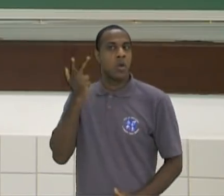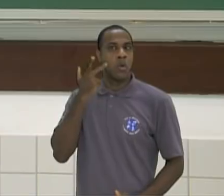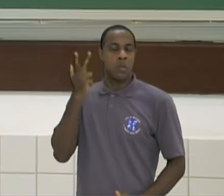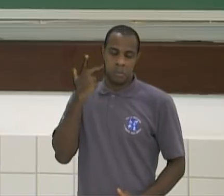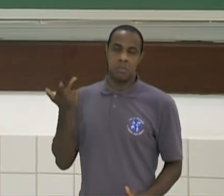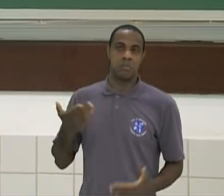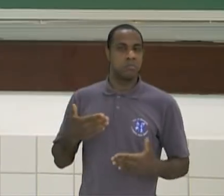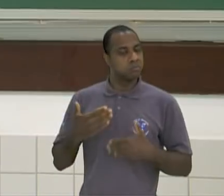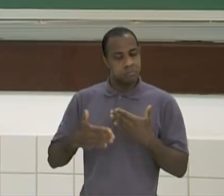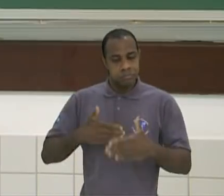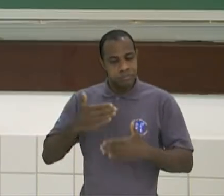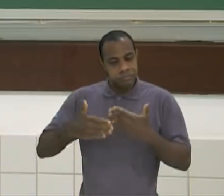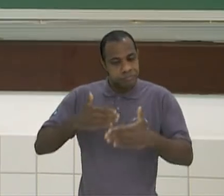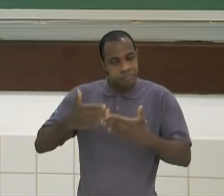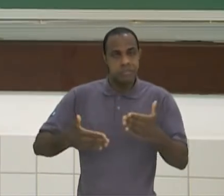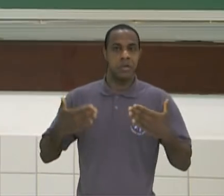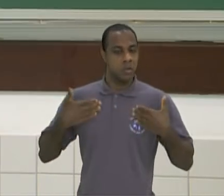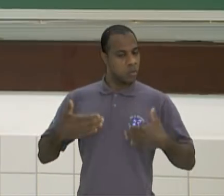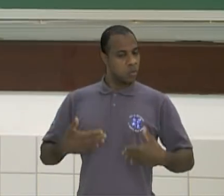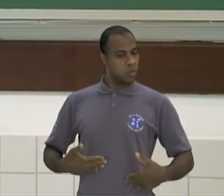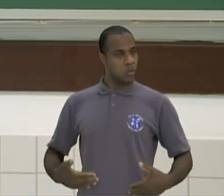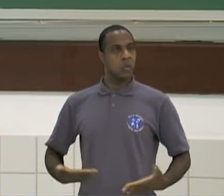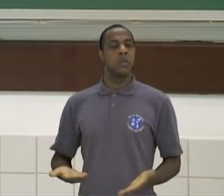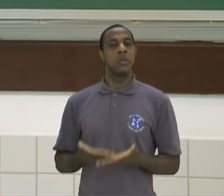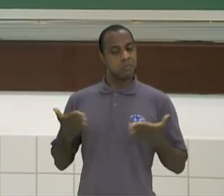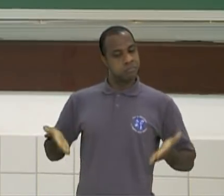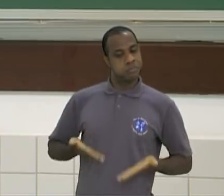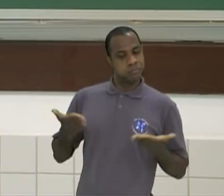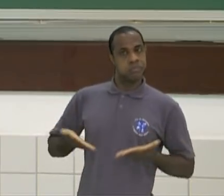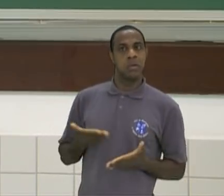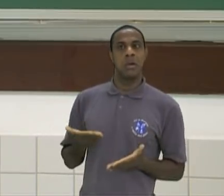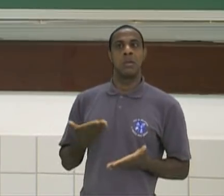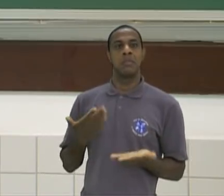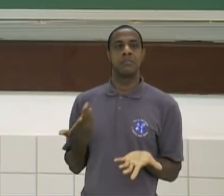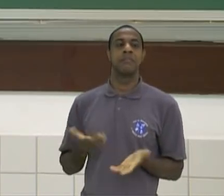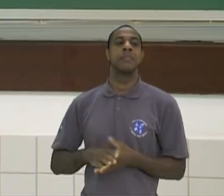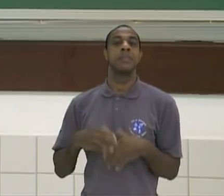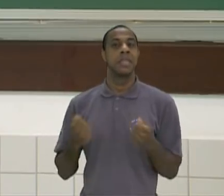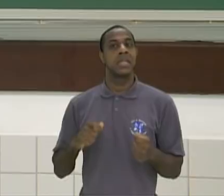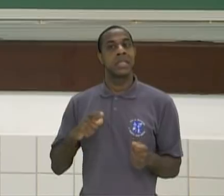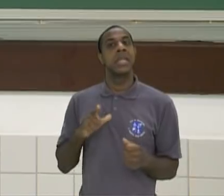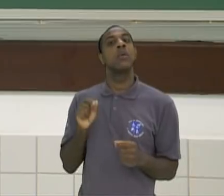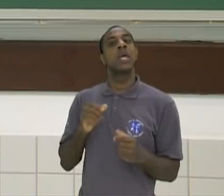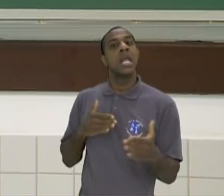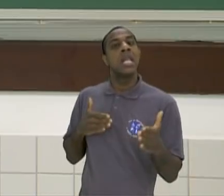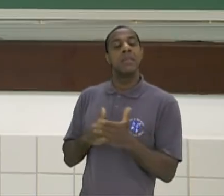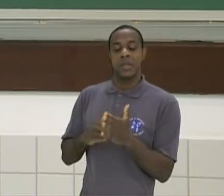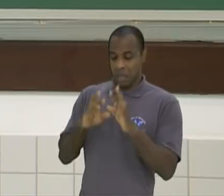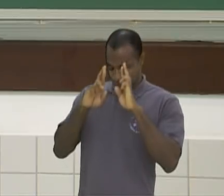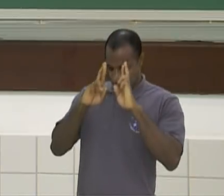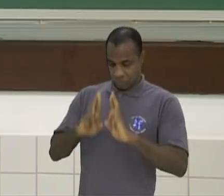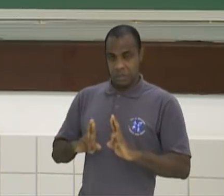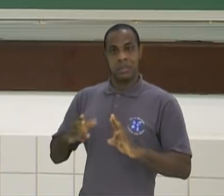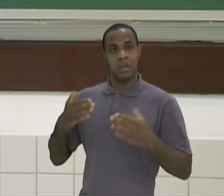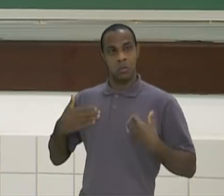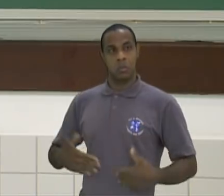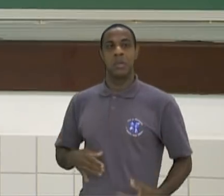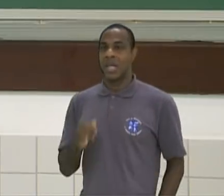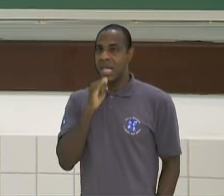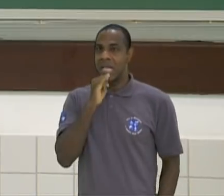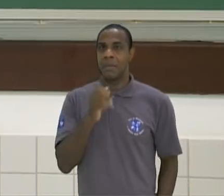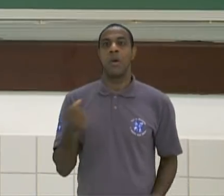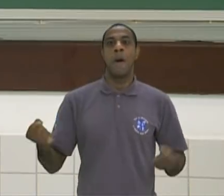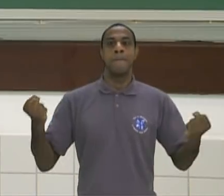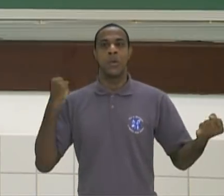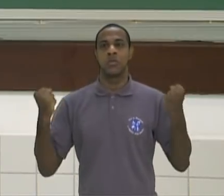natural possível, né? Então não está dando esforço, estímulos demais. É justamente o que trabalha-se dentro da musculação, por exemplo, né? Ali dentro da